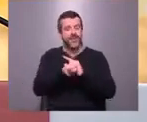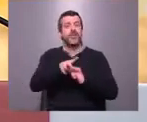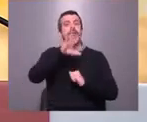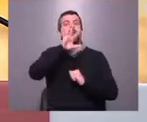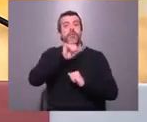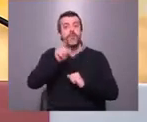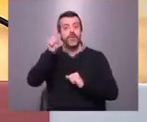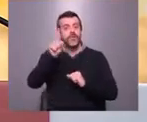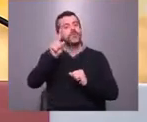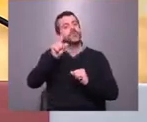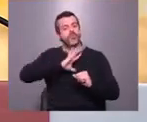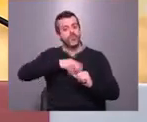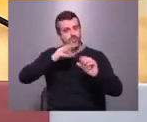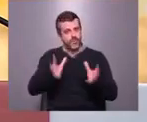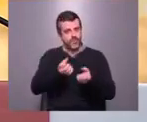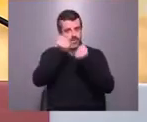ele.